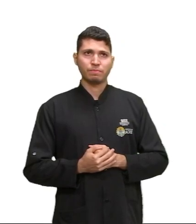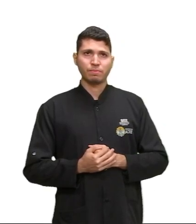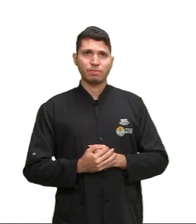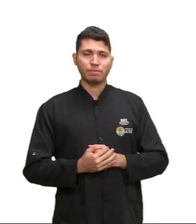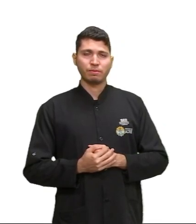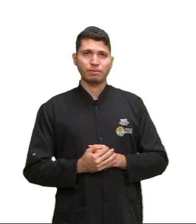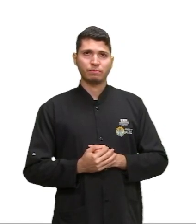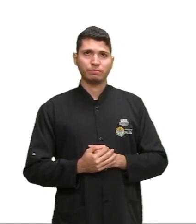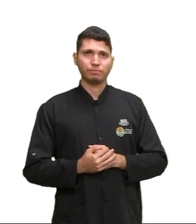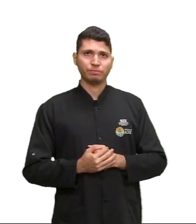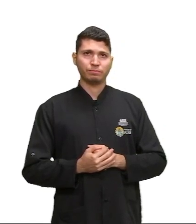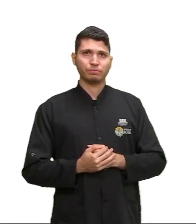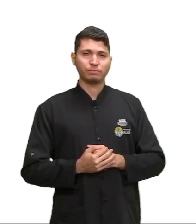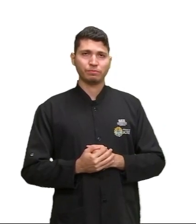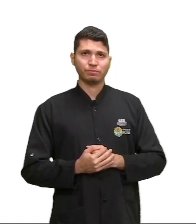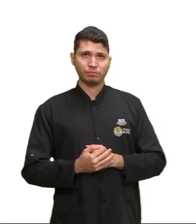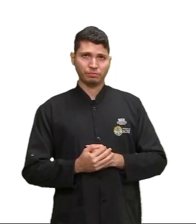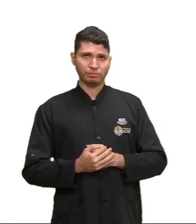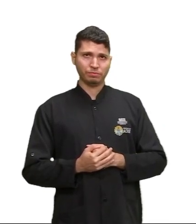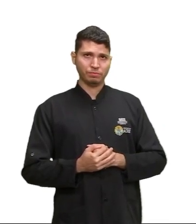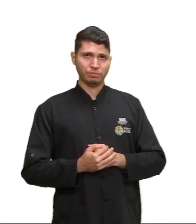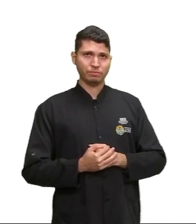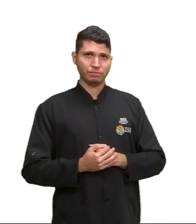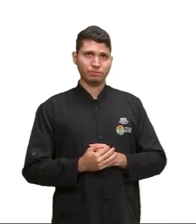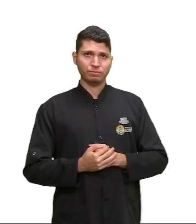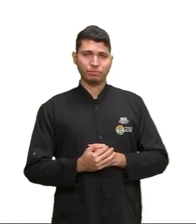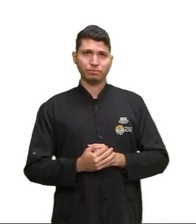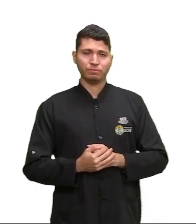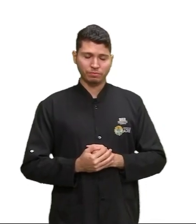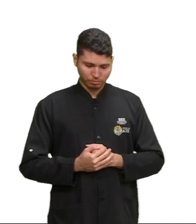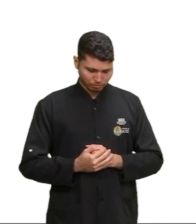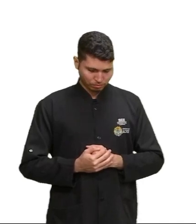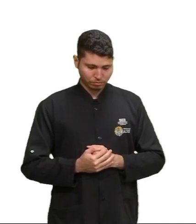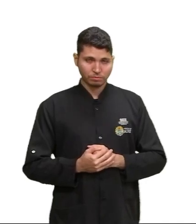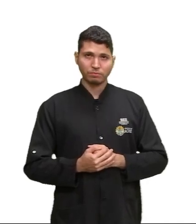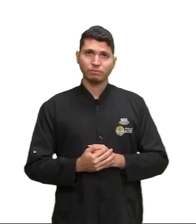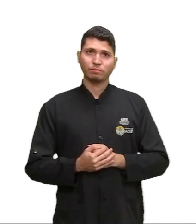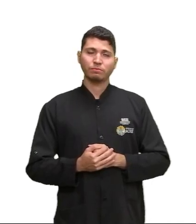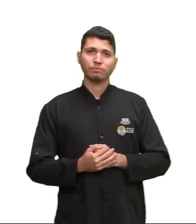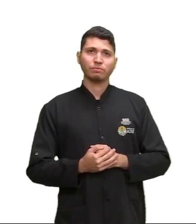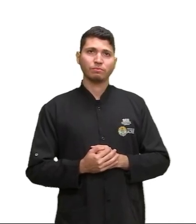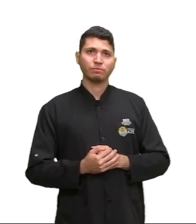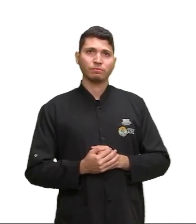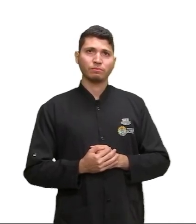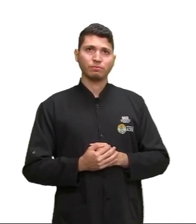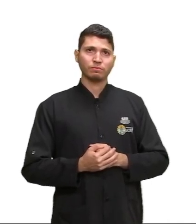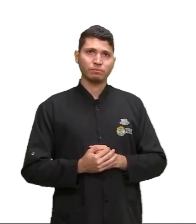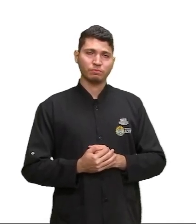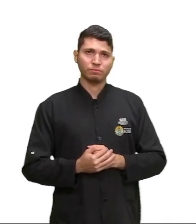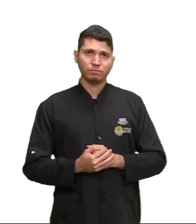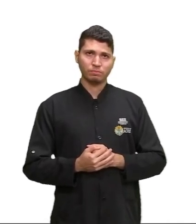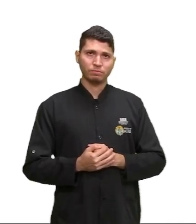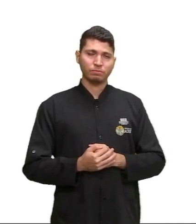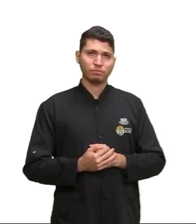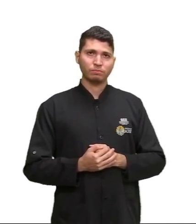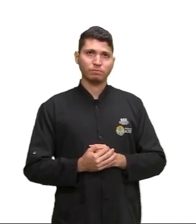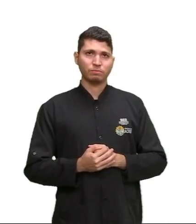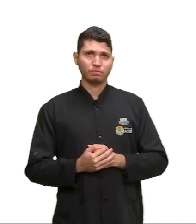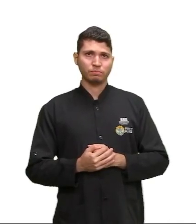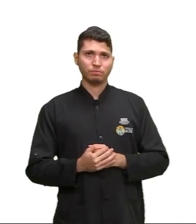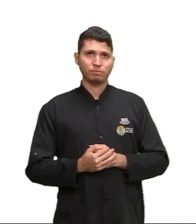próxima questão, envolvendo também fontes eletromotrizes, e agora a gente vai trabalhar